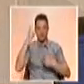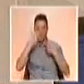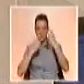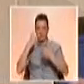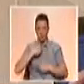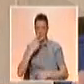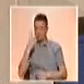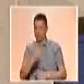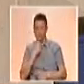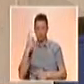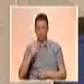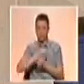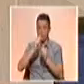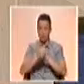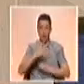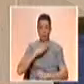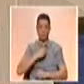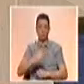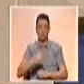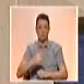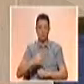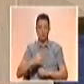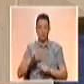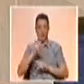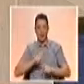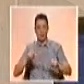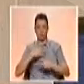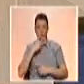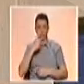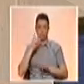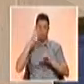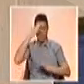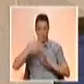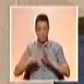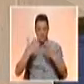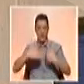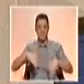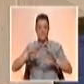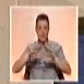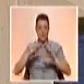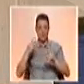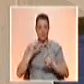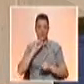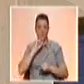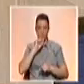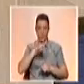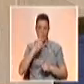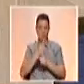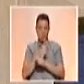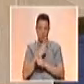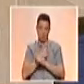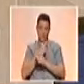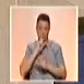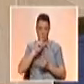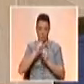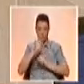eu sozinho não vou mudar o mundo, não vou conseguir mudar aquilo que está a acontecer. Mas, de facto, alguma coisa nós podemos mudar, e começa exatamente